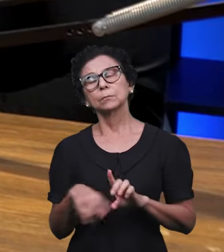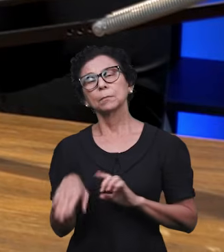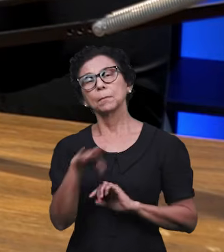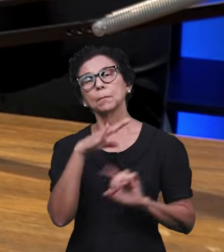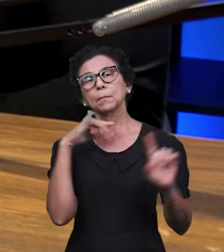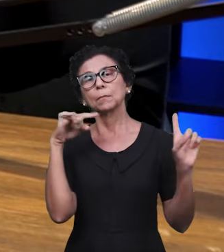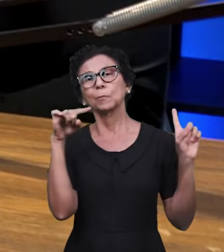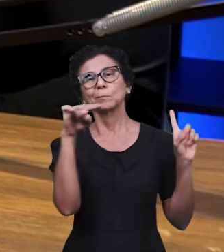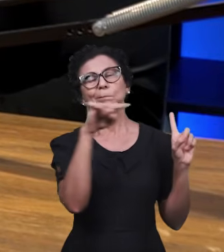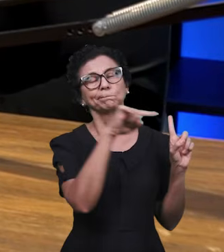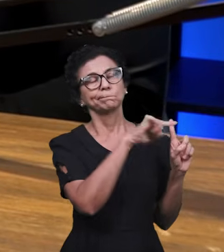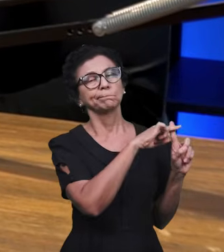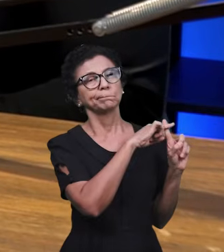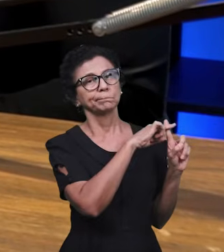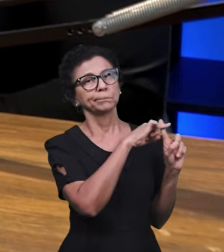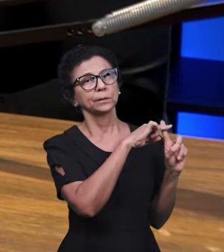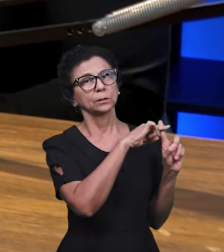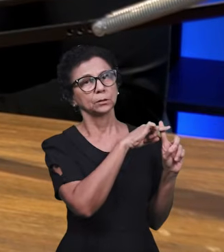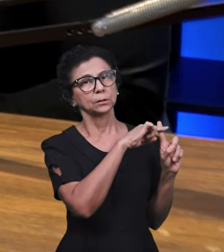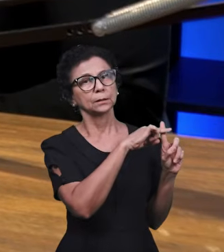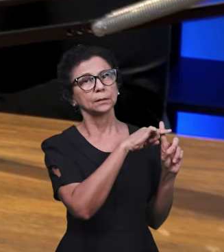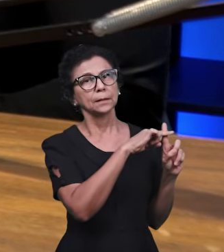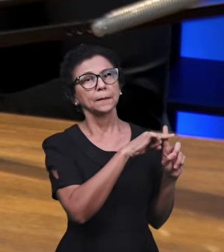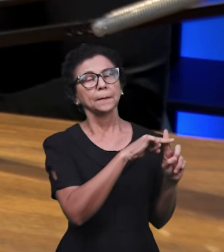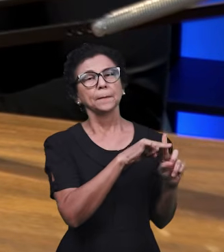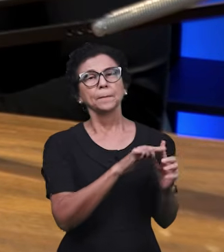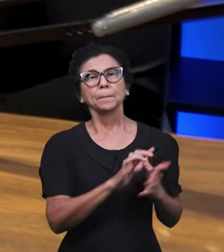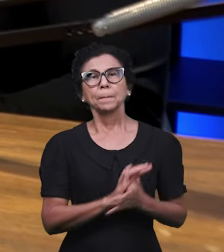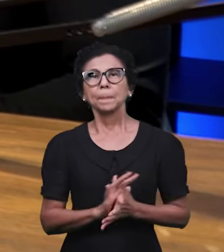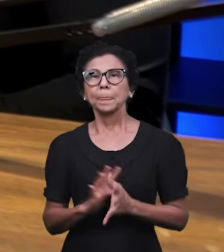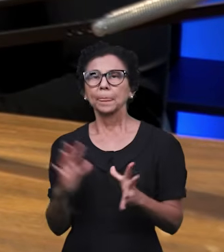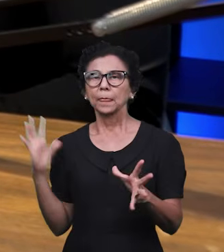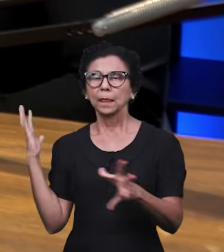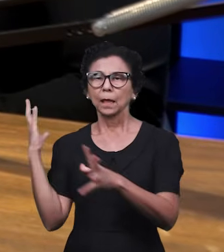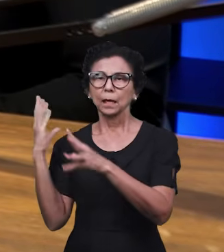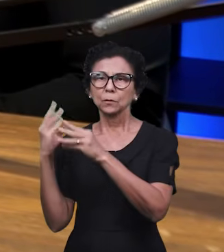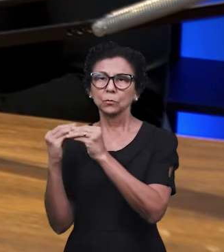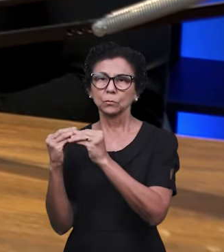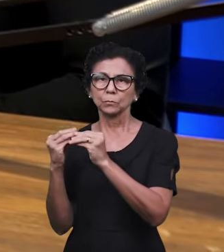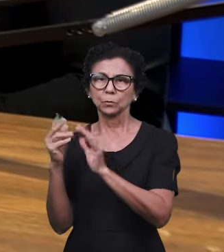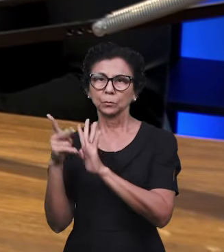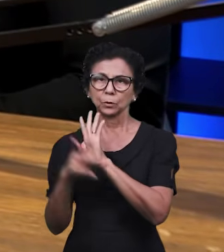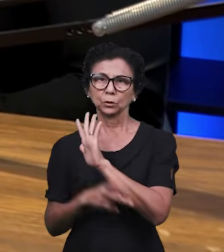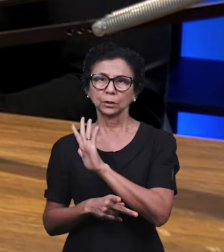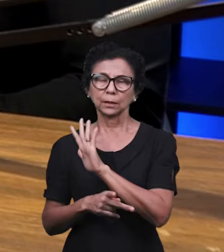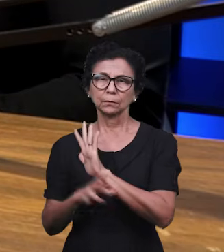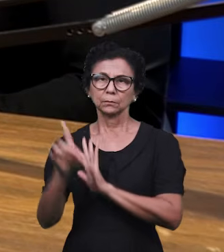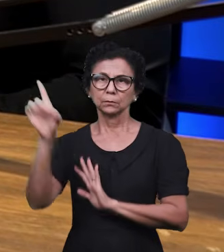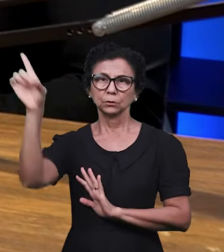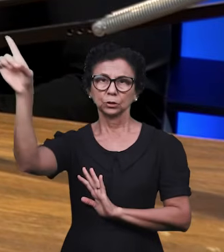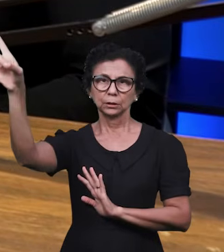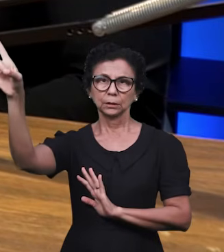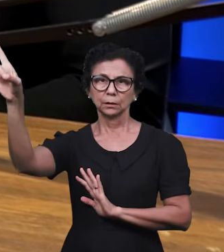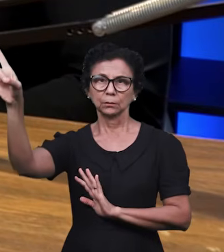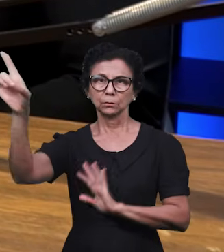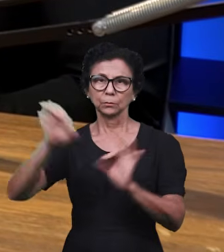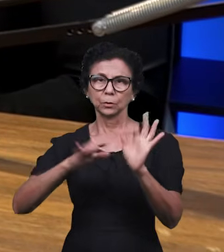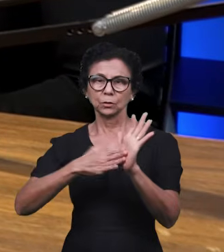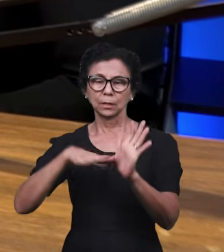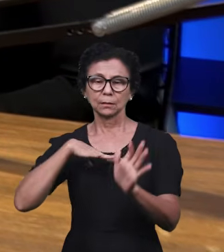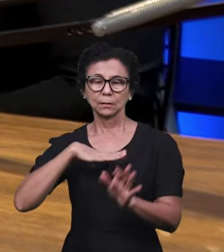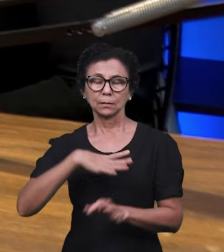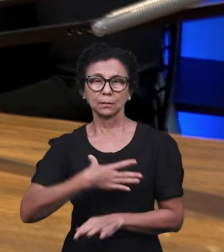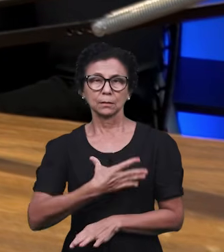sua morte, né, é um compilado de todo o projeto de Deus. É quando Jesus ele estabelece tudo o que